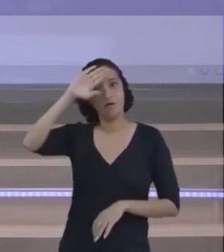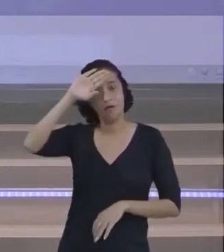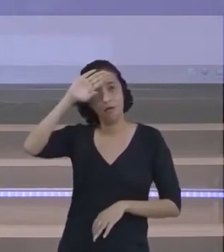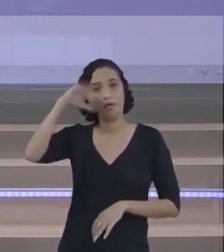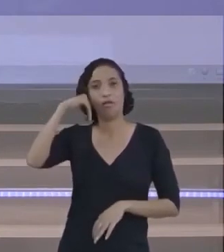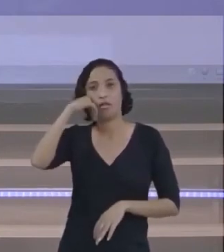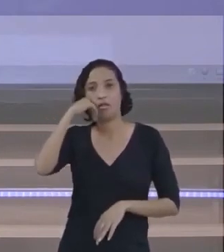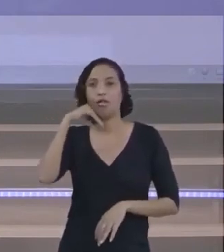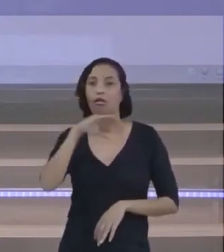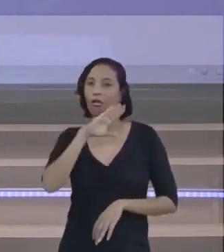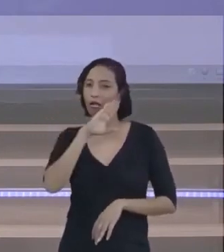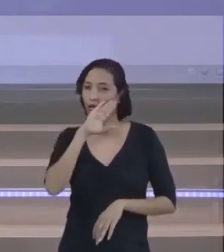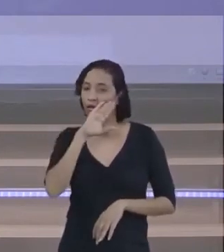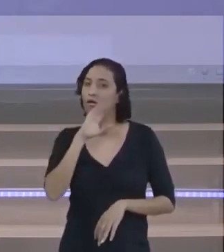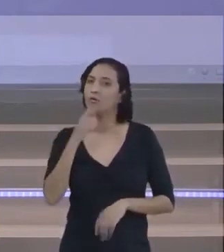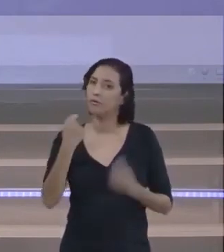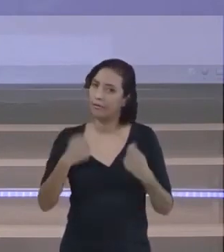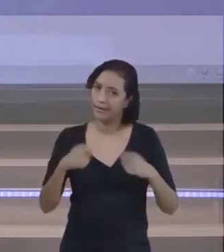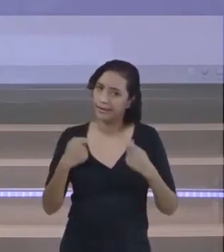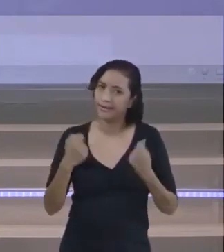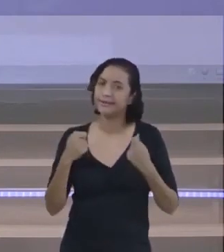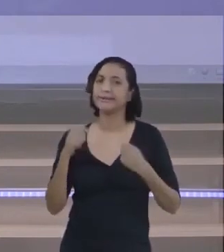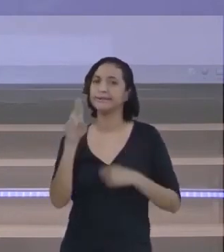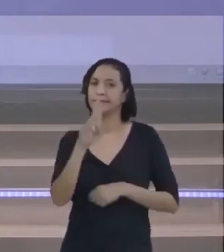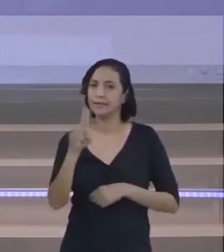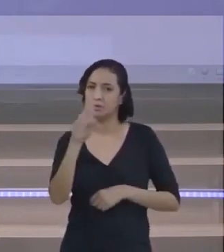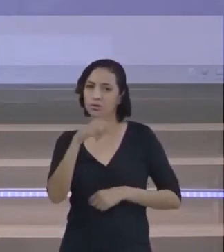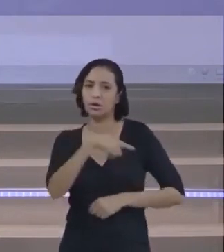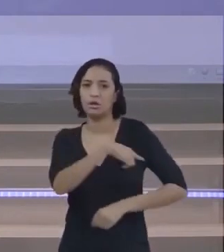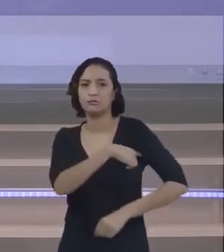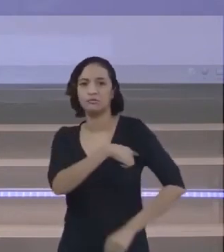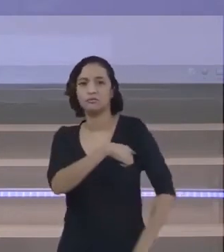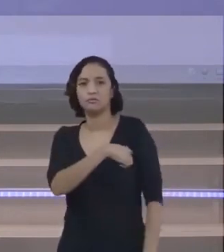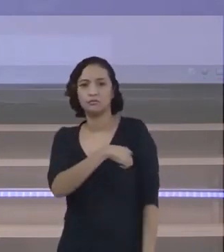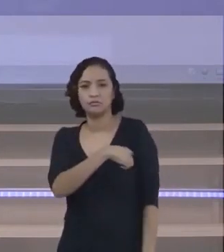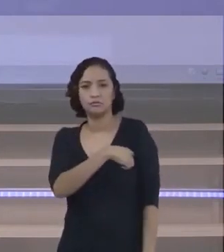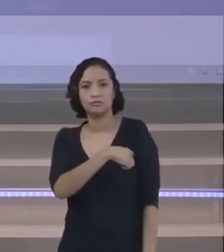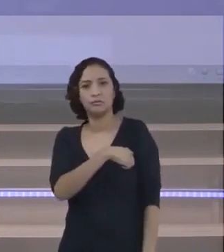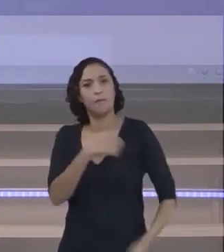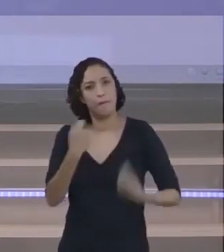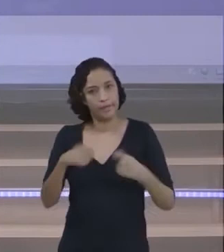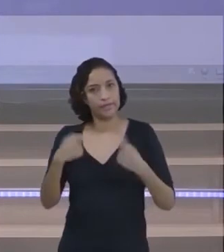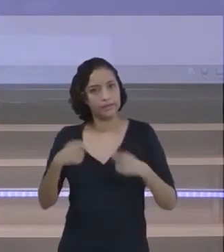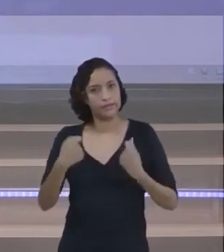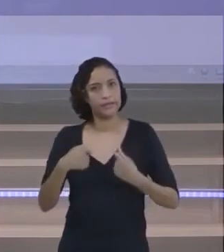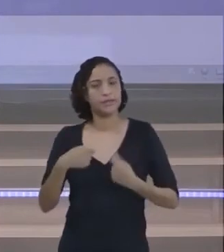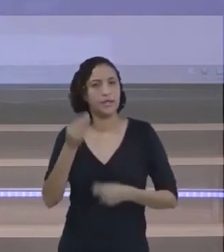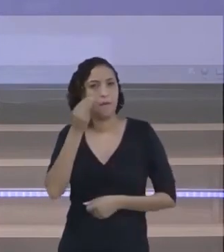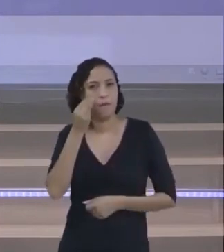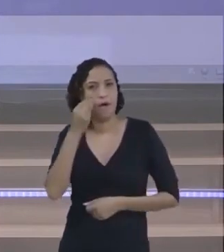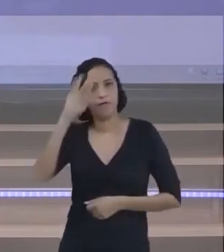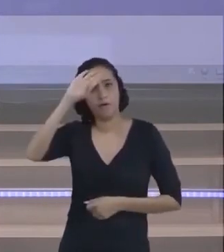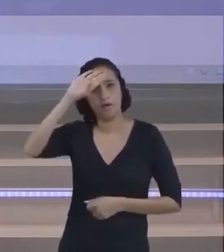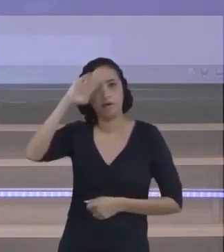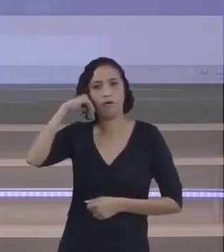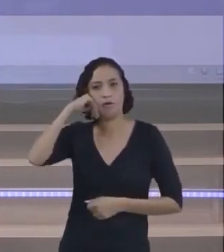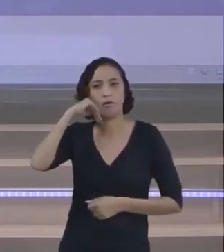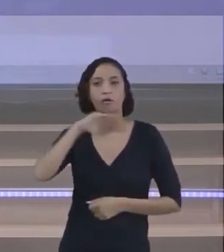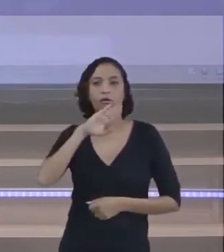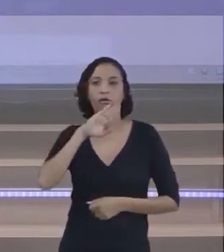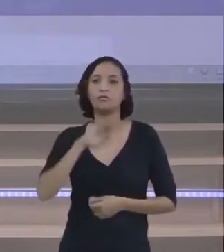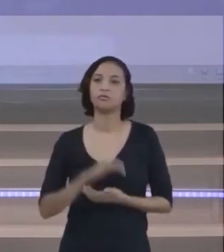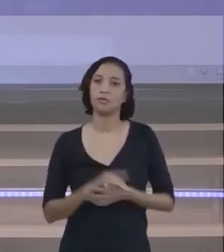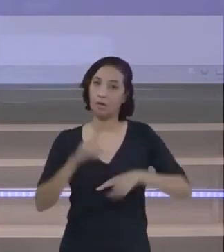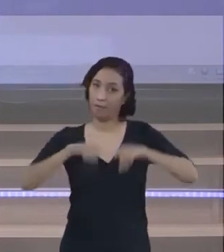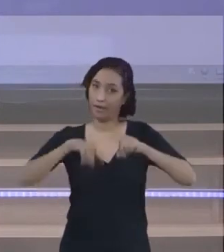do Covid-19, estão utilizando bastante termômetro. Então, são os chamados instrumentos convencionais.